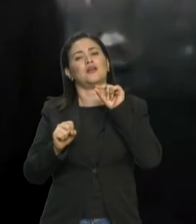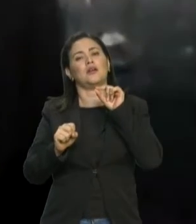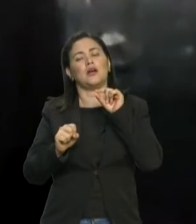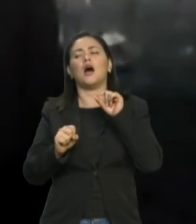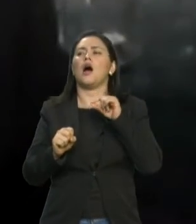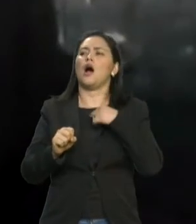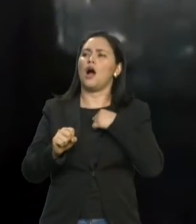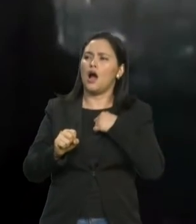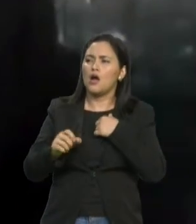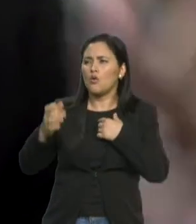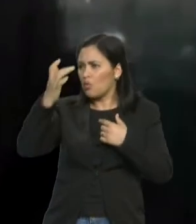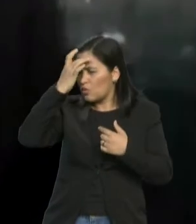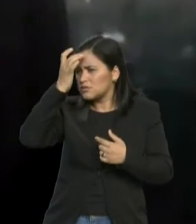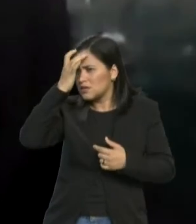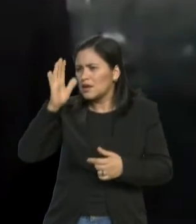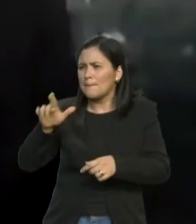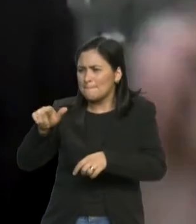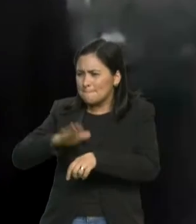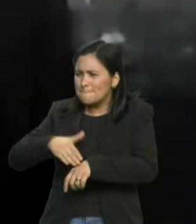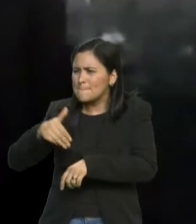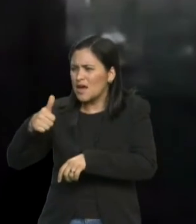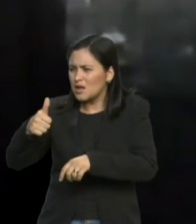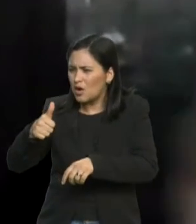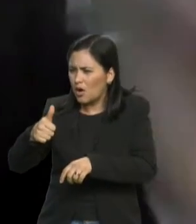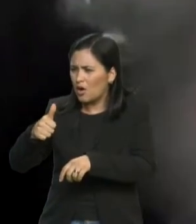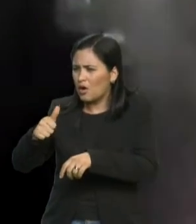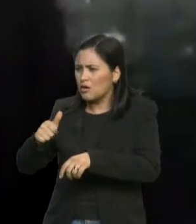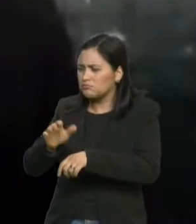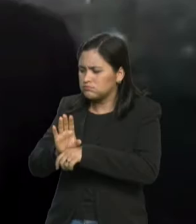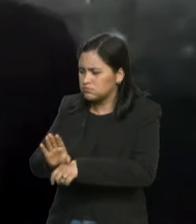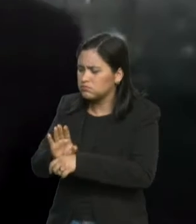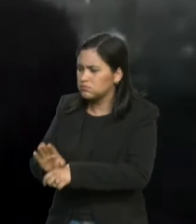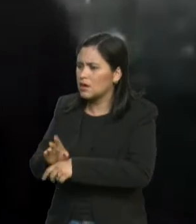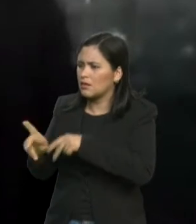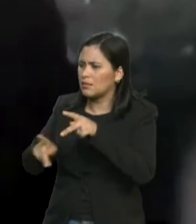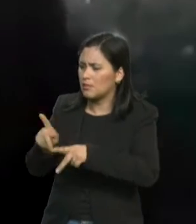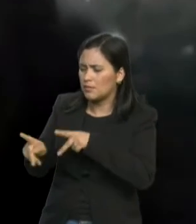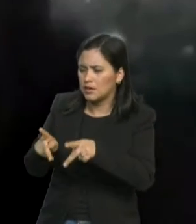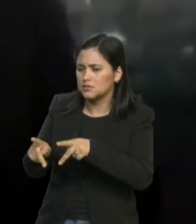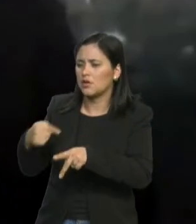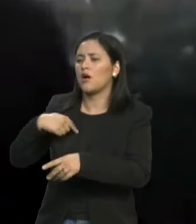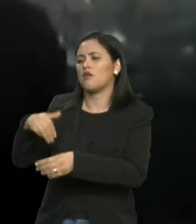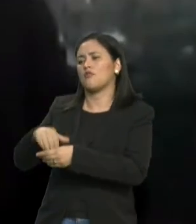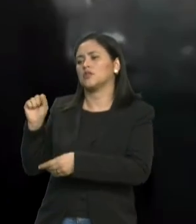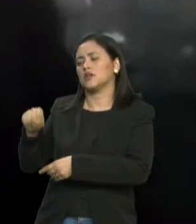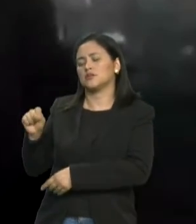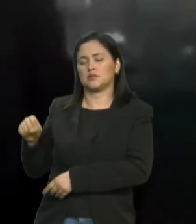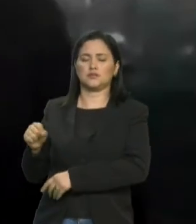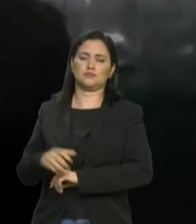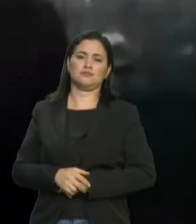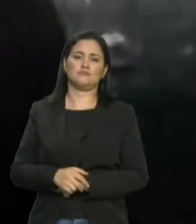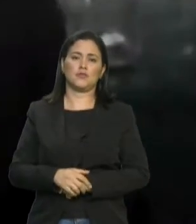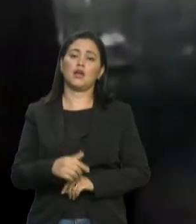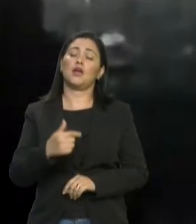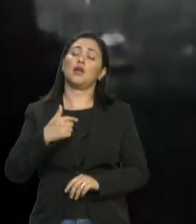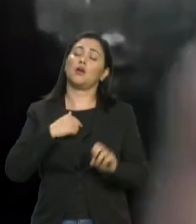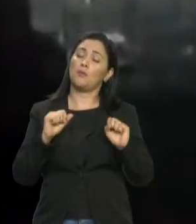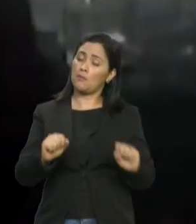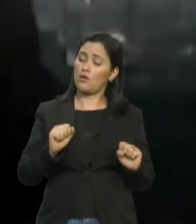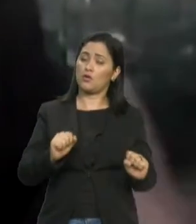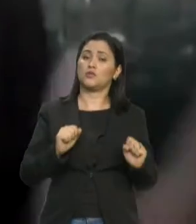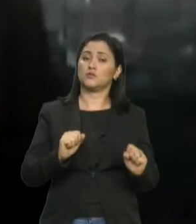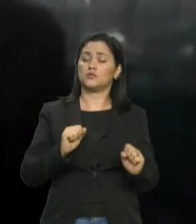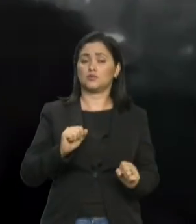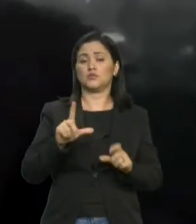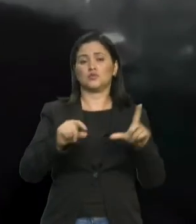baixar para tudo que o governo do Estado, os seus asseclas, secretários, queriam que